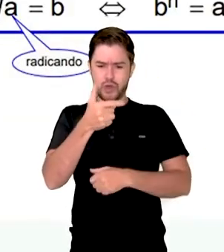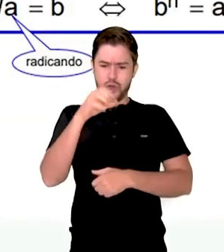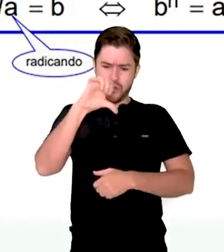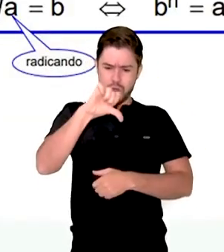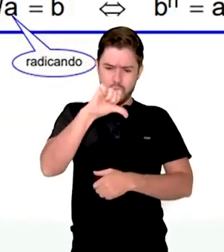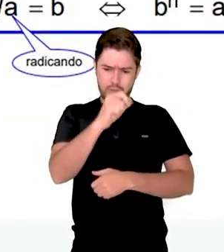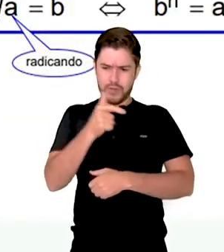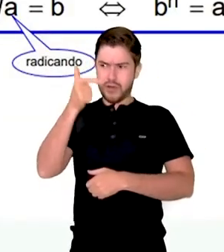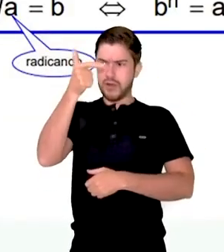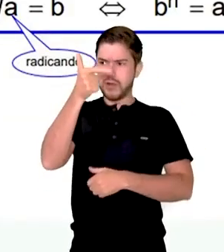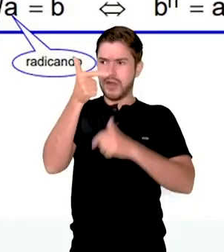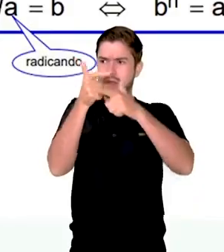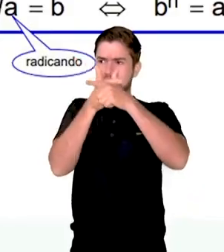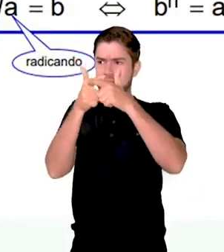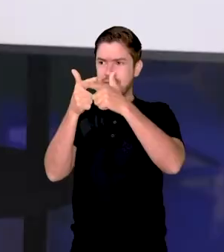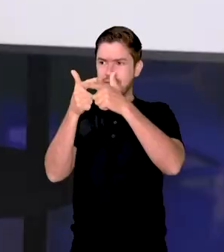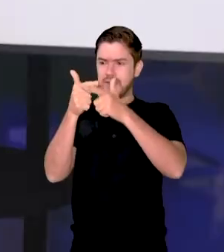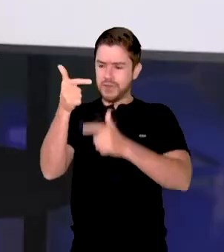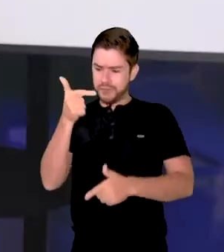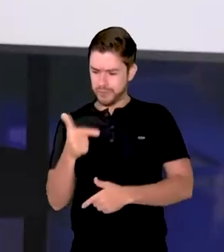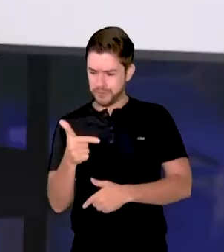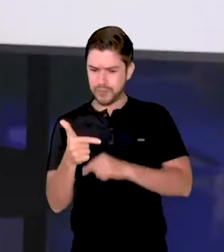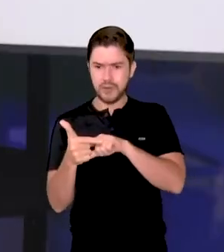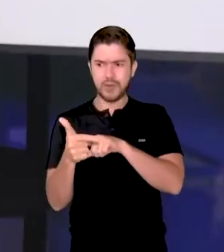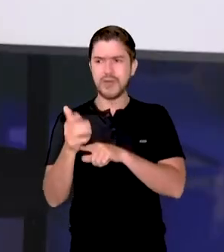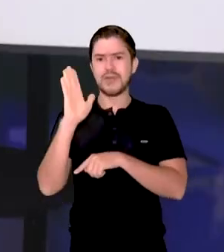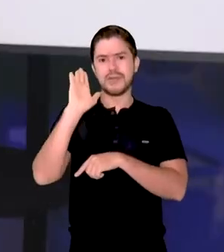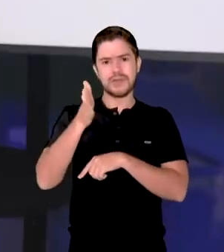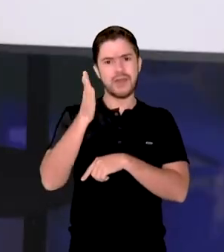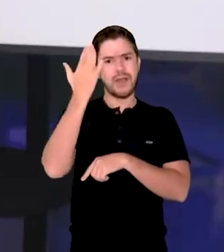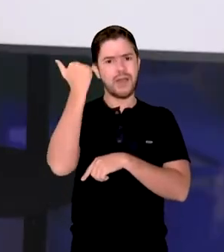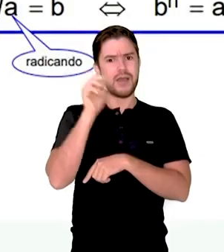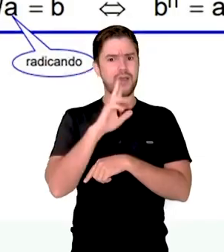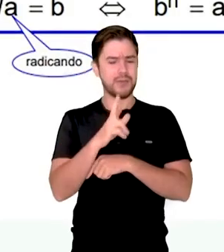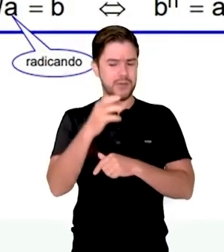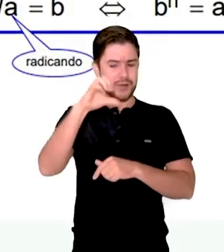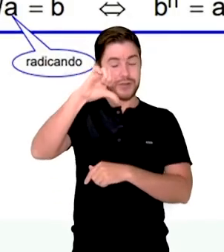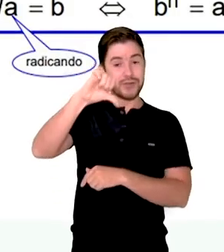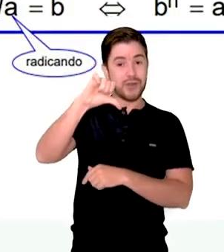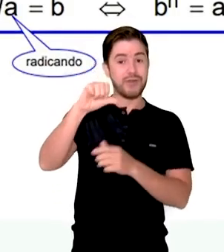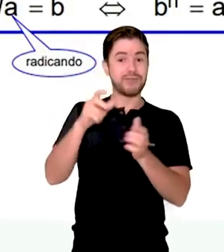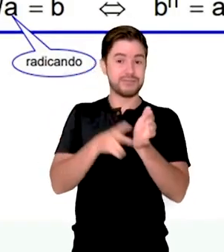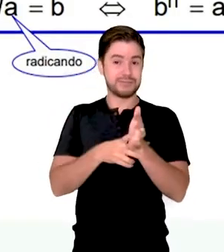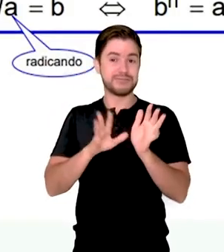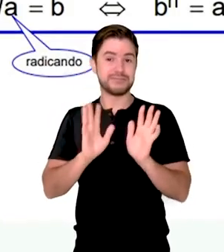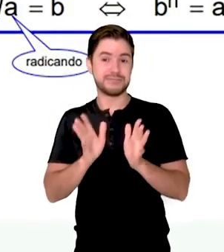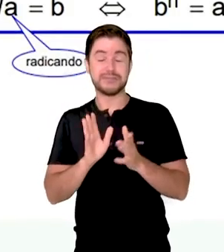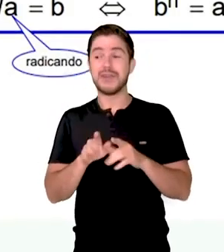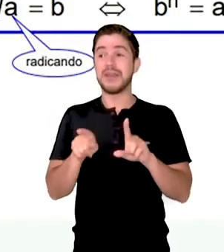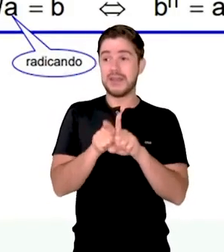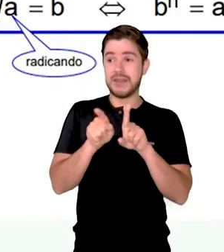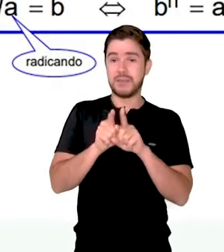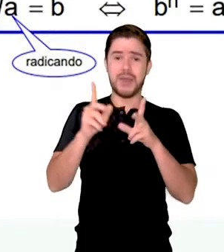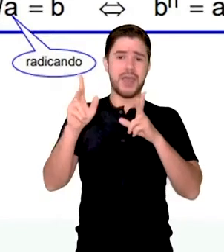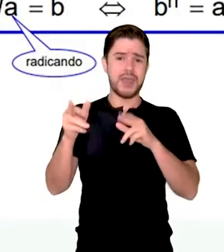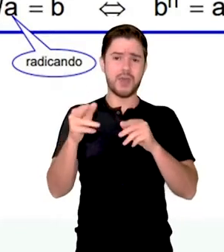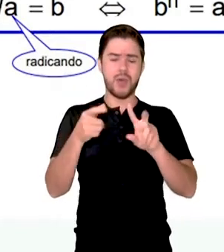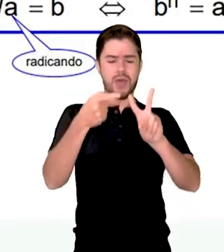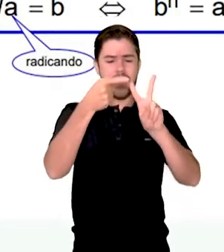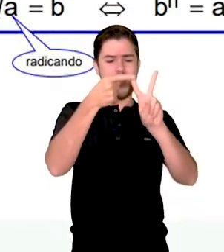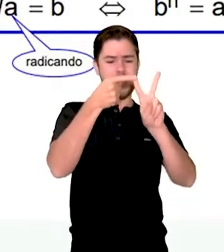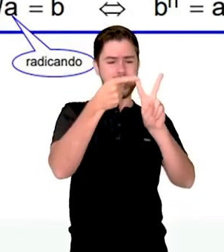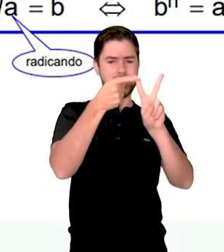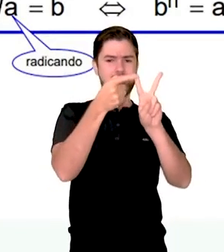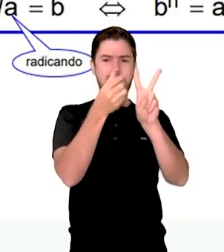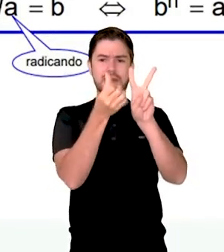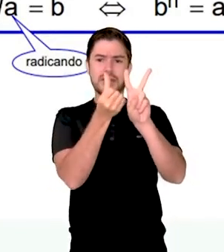pelo dois do índice o resultado também é nome da mesma forma acontece com raiz quadrada de 64 Tudo bem eu